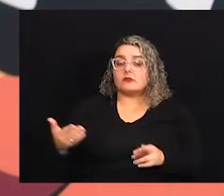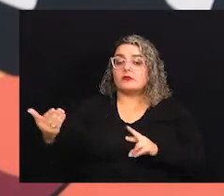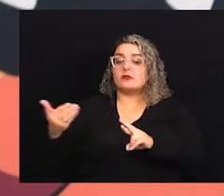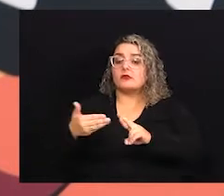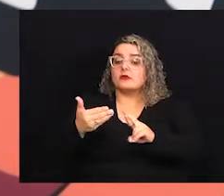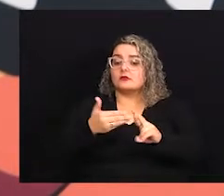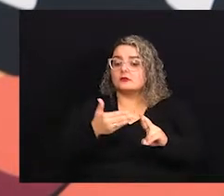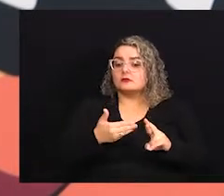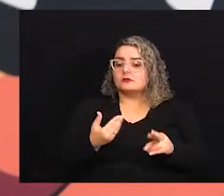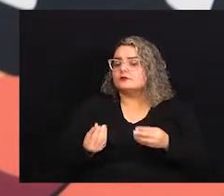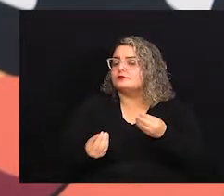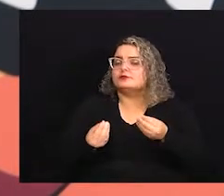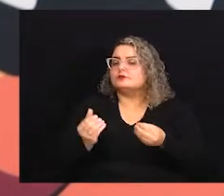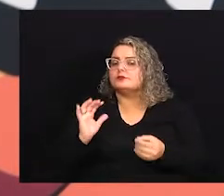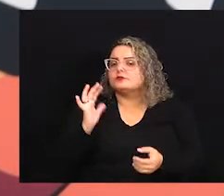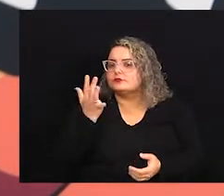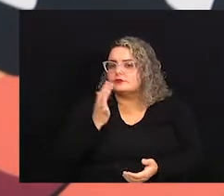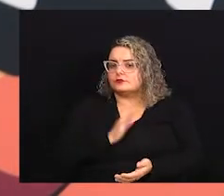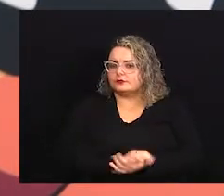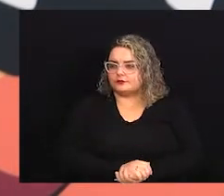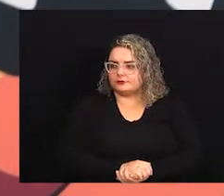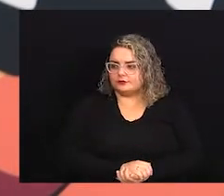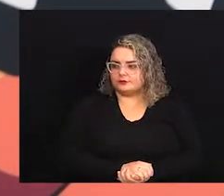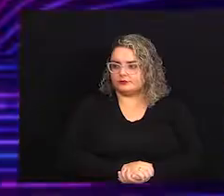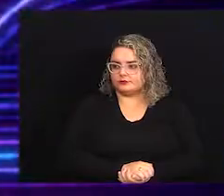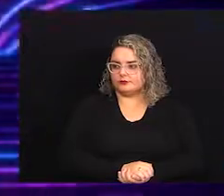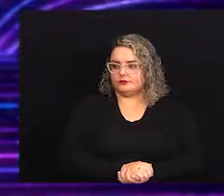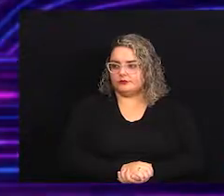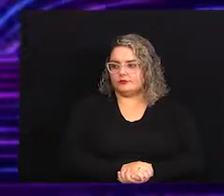essas referências, né? Como que surgiu?